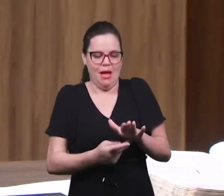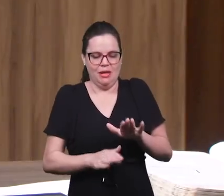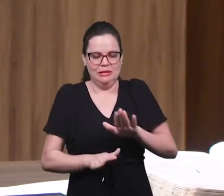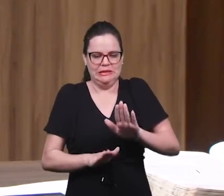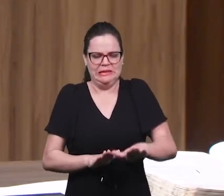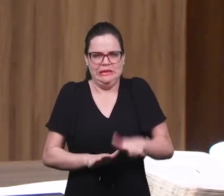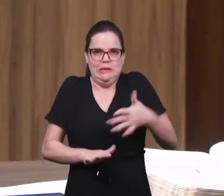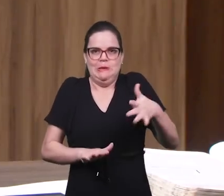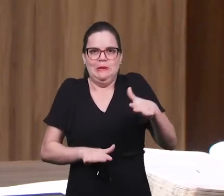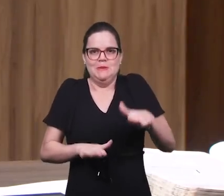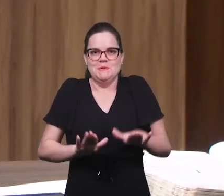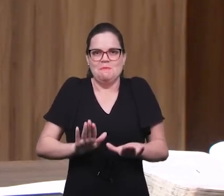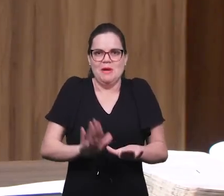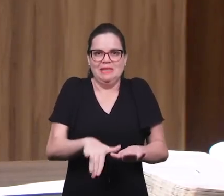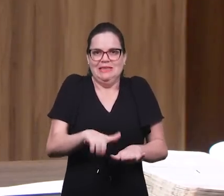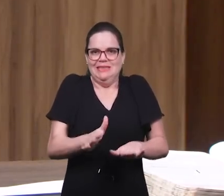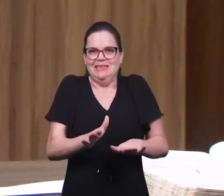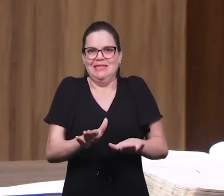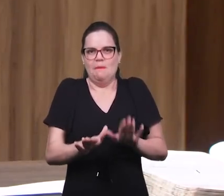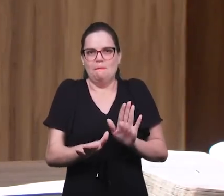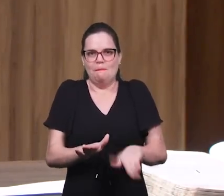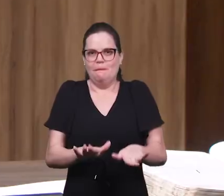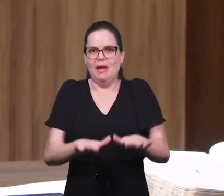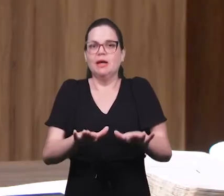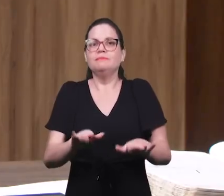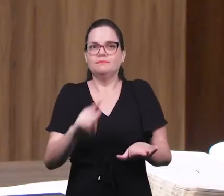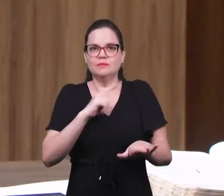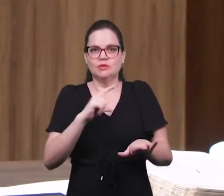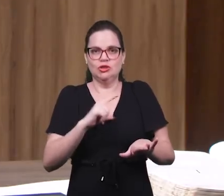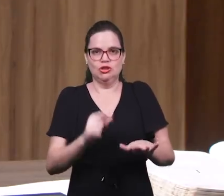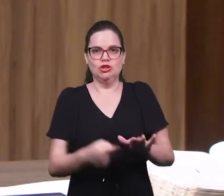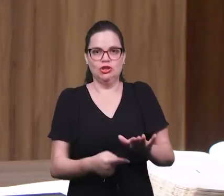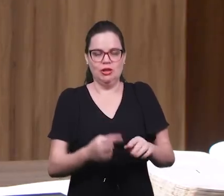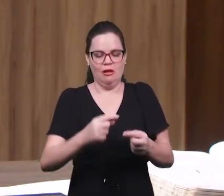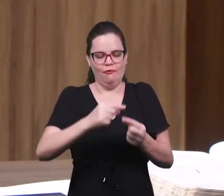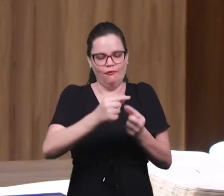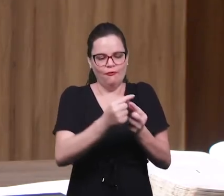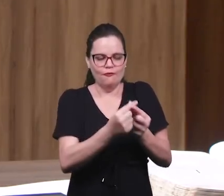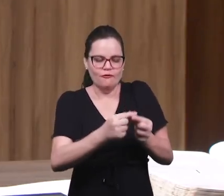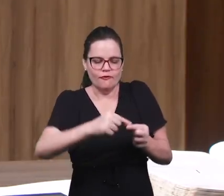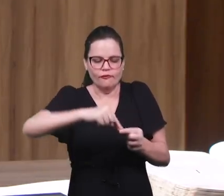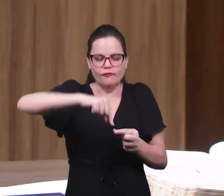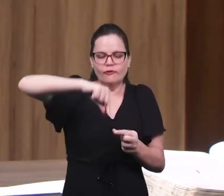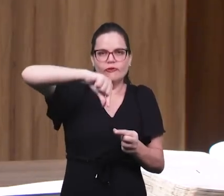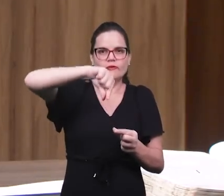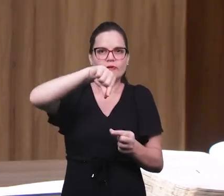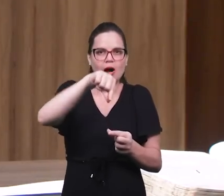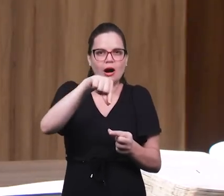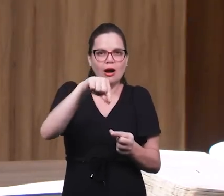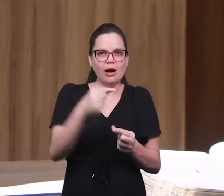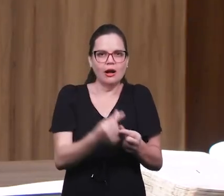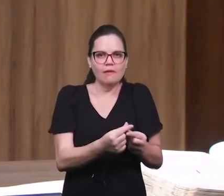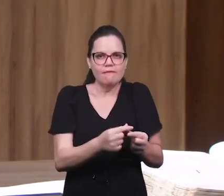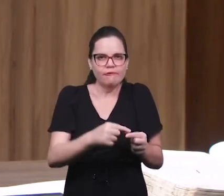ele, conchas afiadas, ele botava para a pessoa passar por cima, veja só.